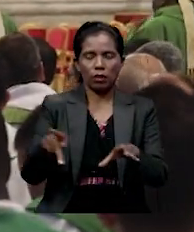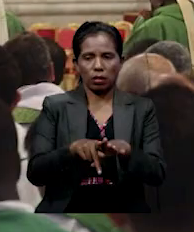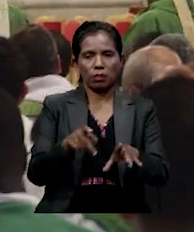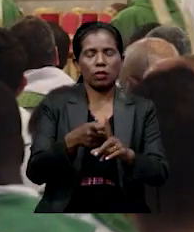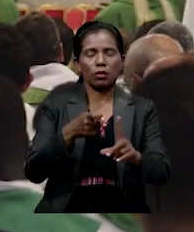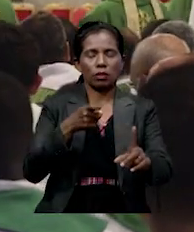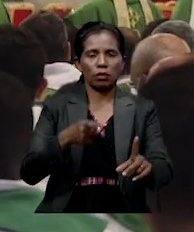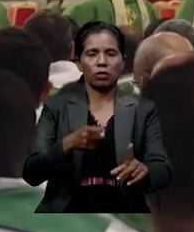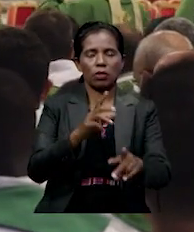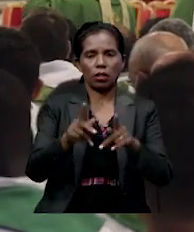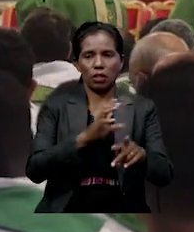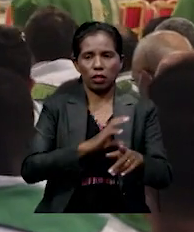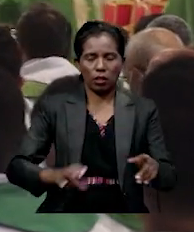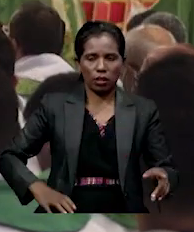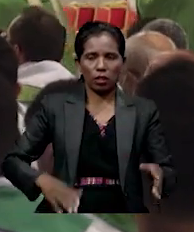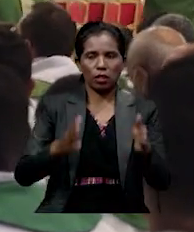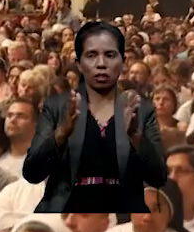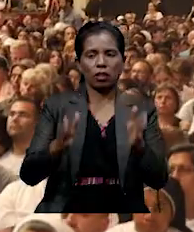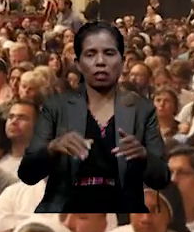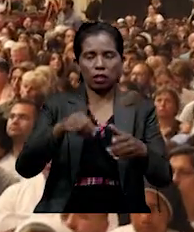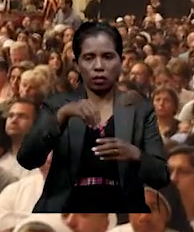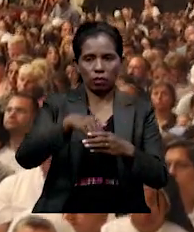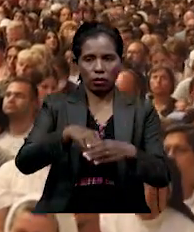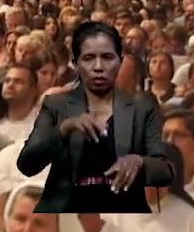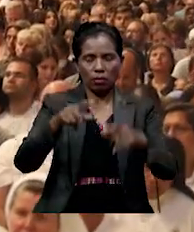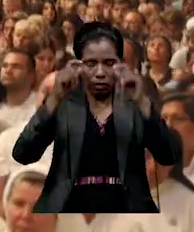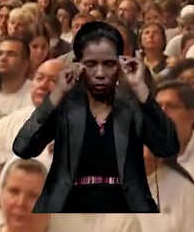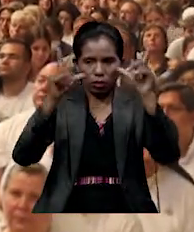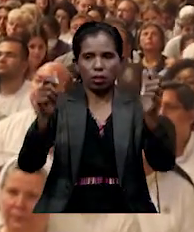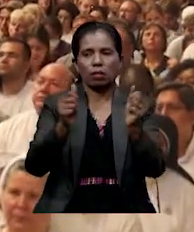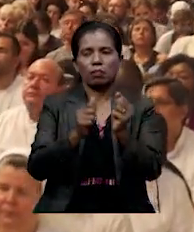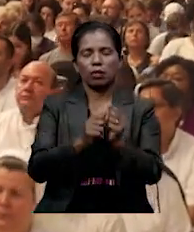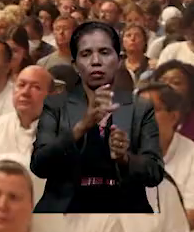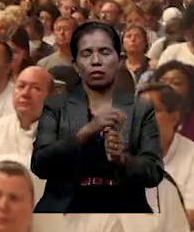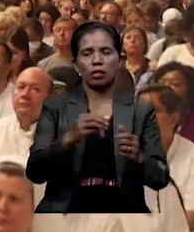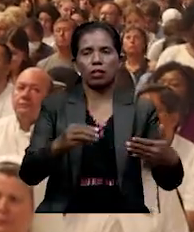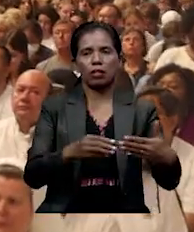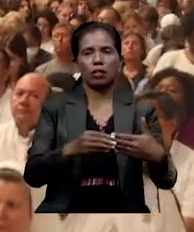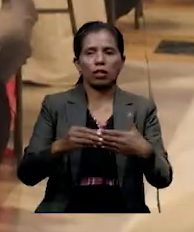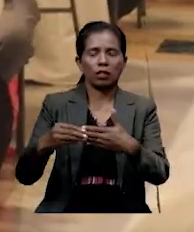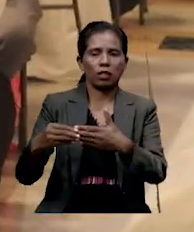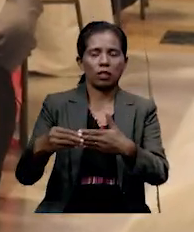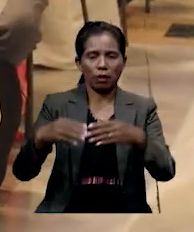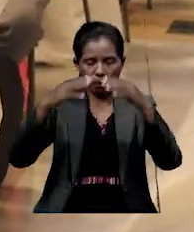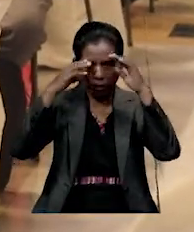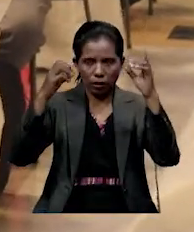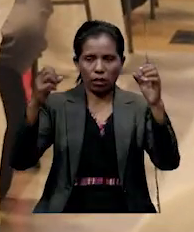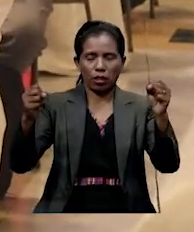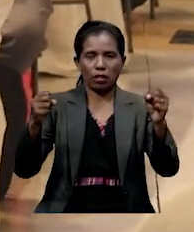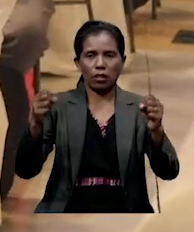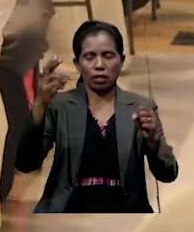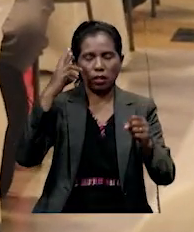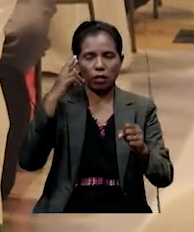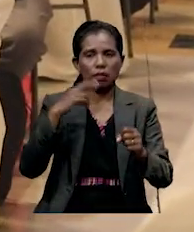Rússia Srani Rihun Recen, inclui Srani Timoruan Sira, Hamutu com enviado especial e extraordinário Presidente da República,